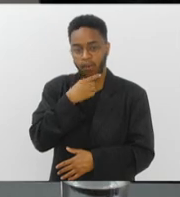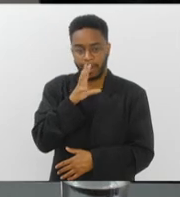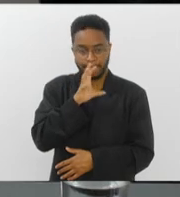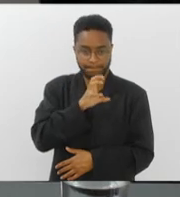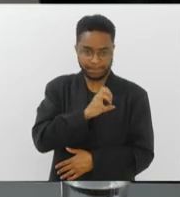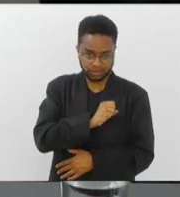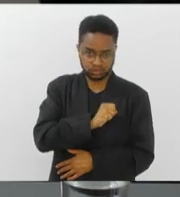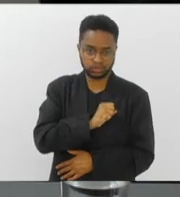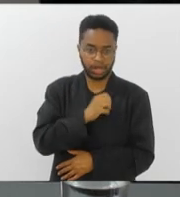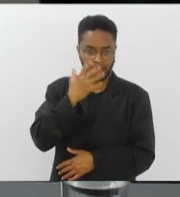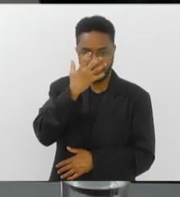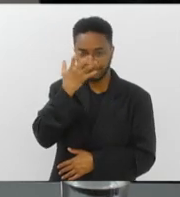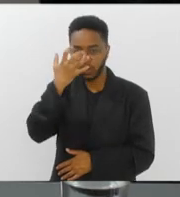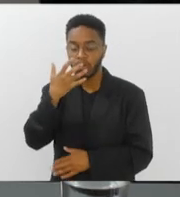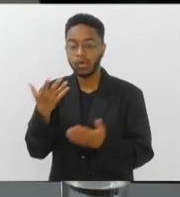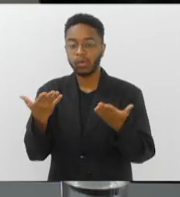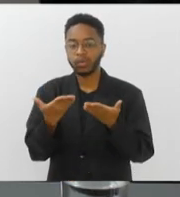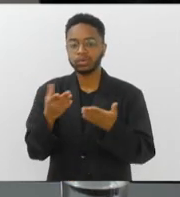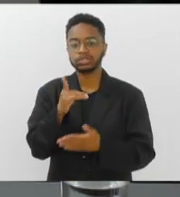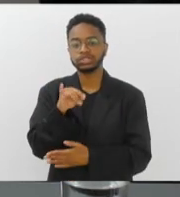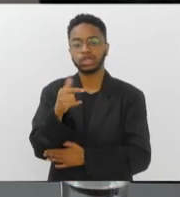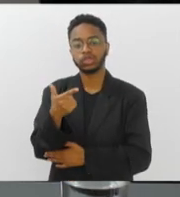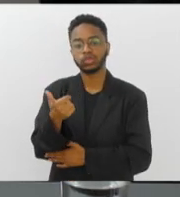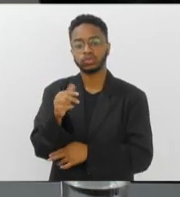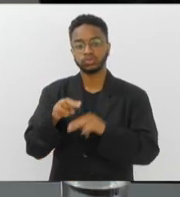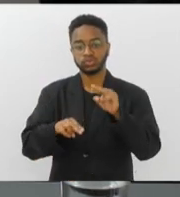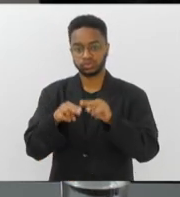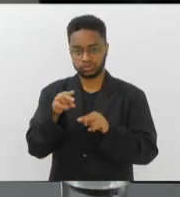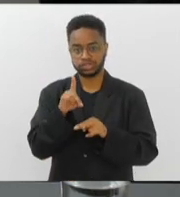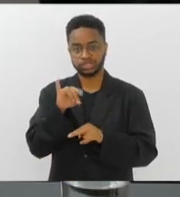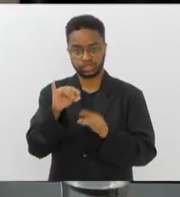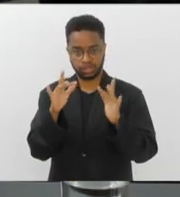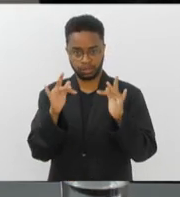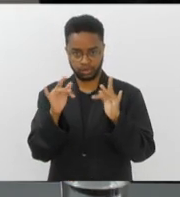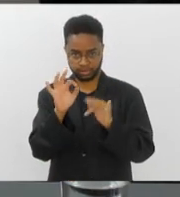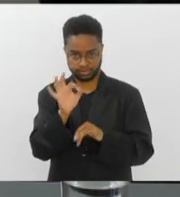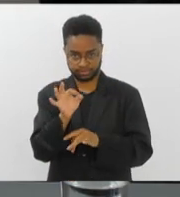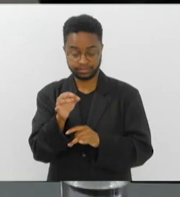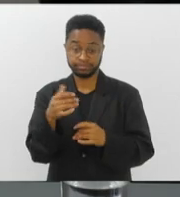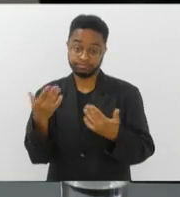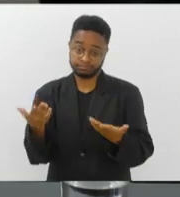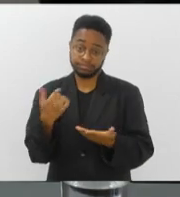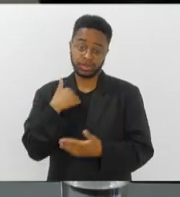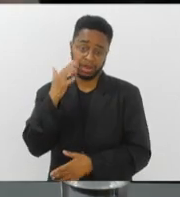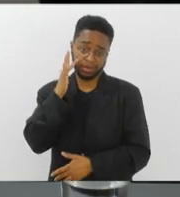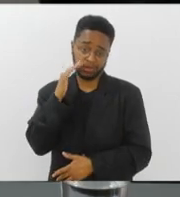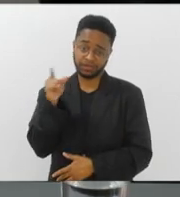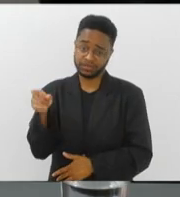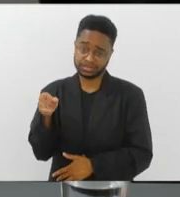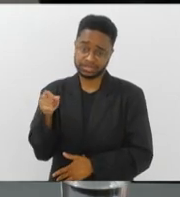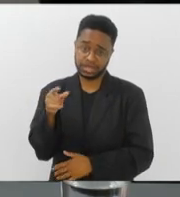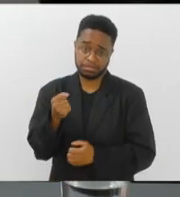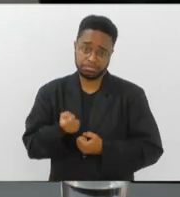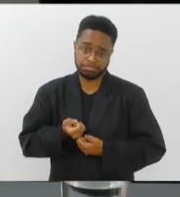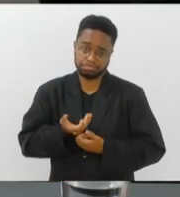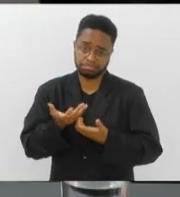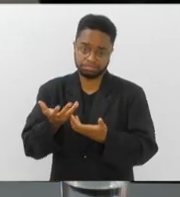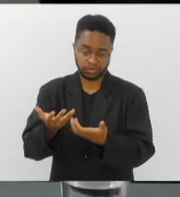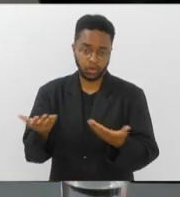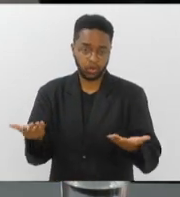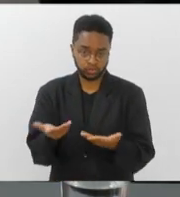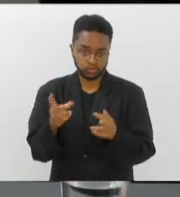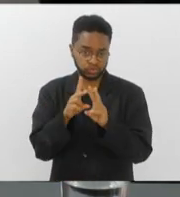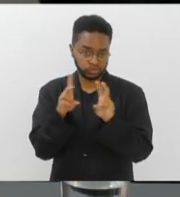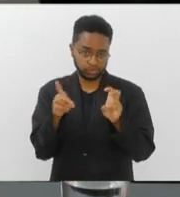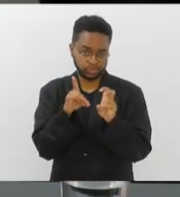sujeito a paixões, hoje é dia 12 de junho, dia dos namorados. Verdade. Eu esperava que o senhor fosse fazer uma declaração verdade, sobre esse